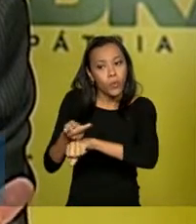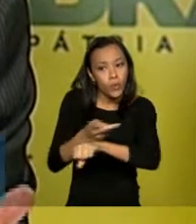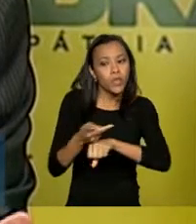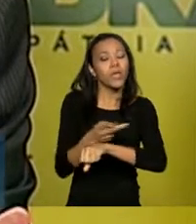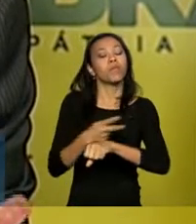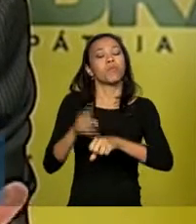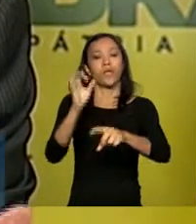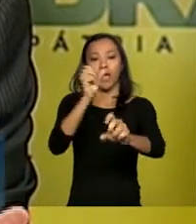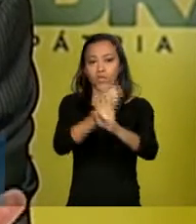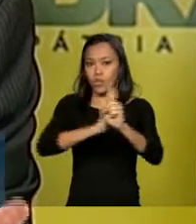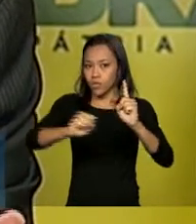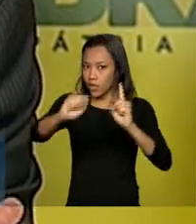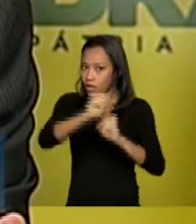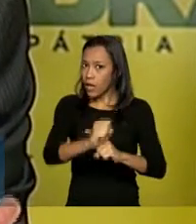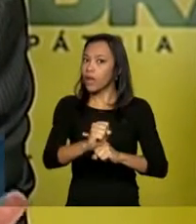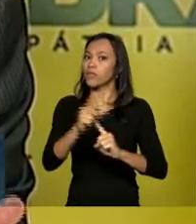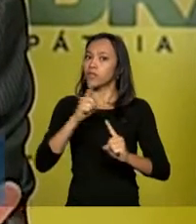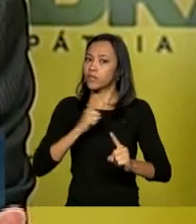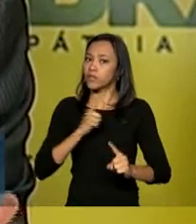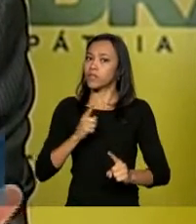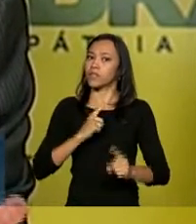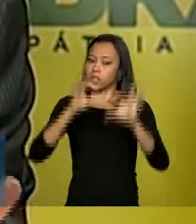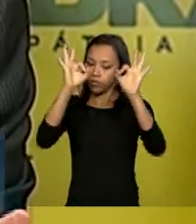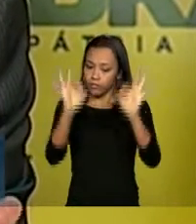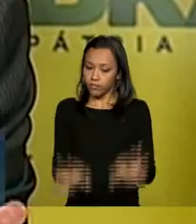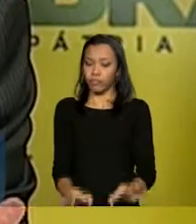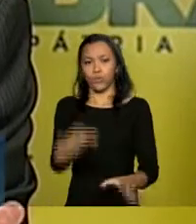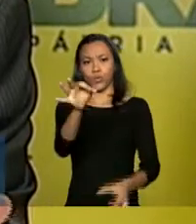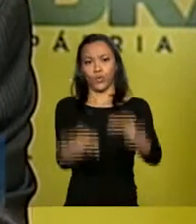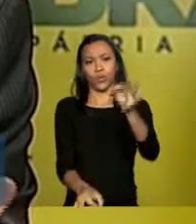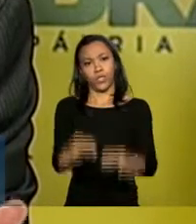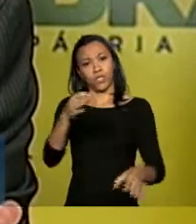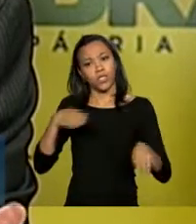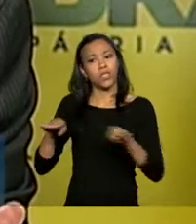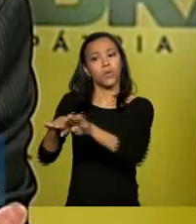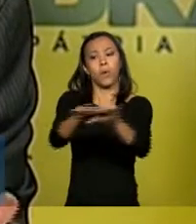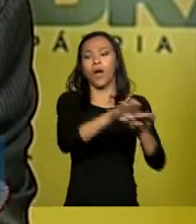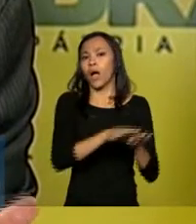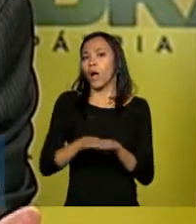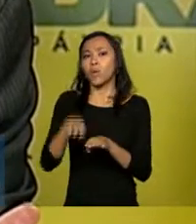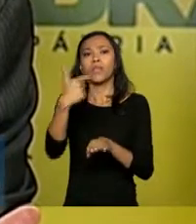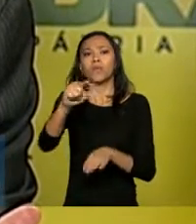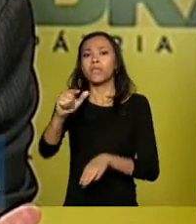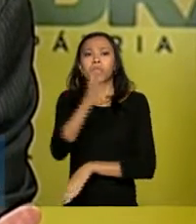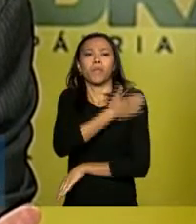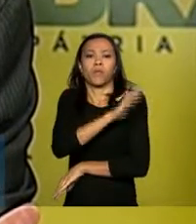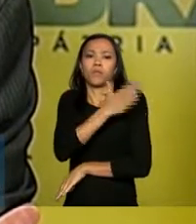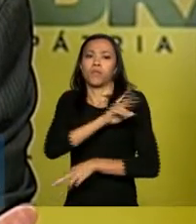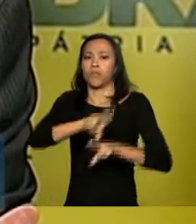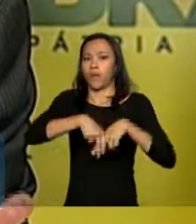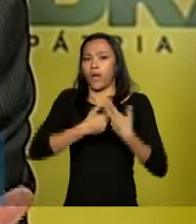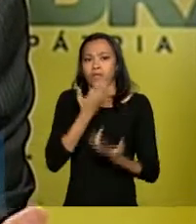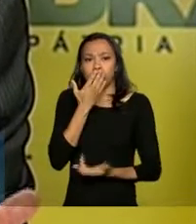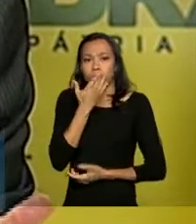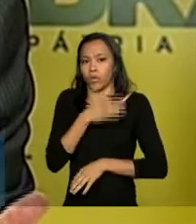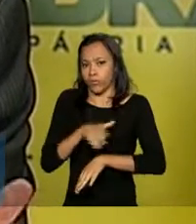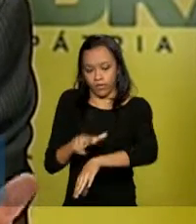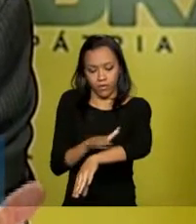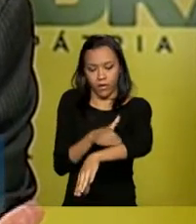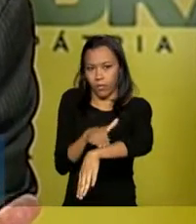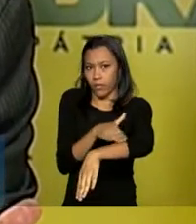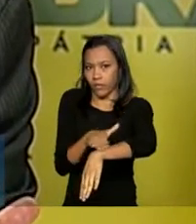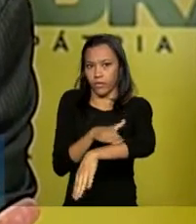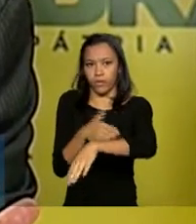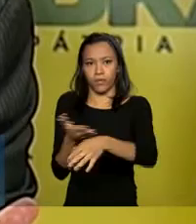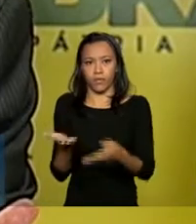justa e que não haja mais discriminação em função da cor da pele. Ora, isso extrapola o que só a escola pode fazer. Mas vocês veem,